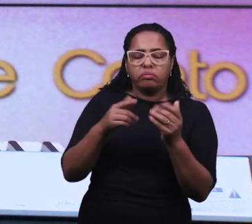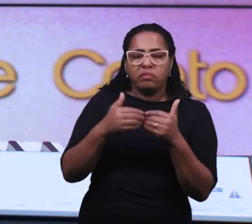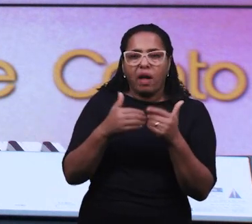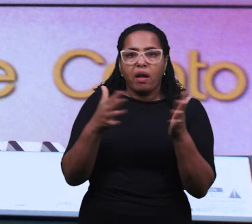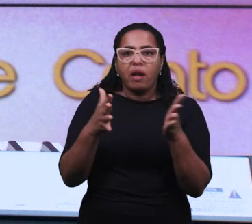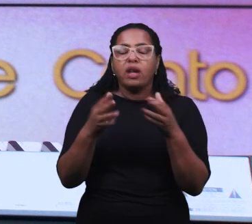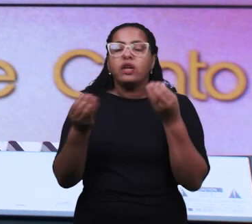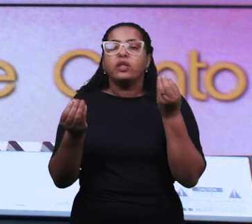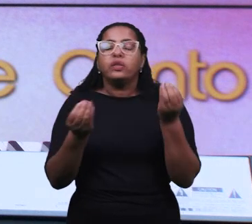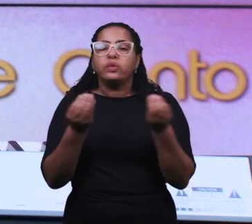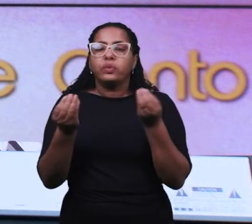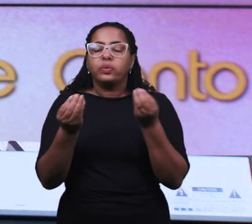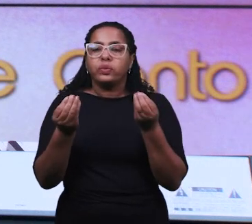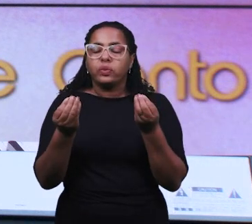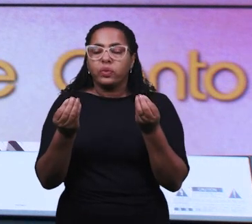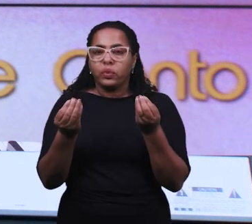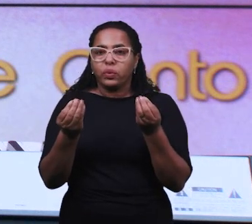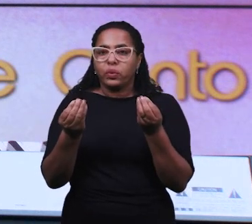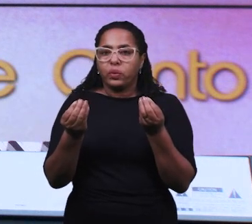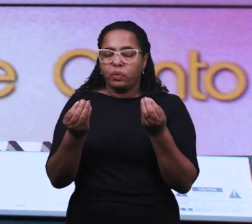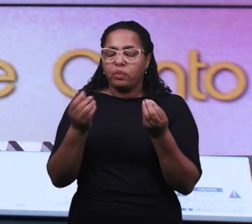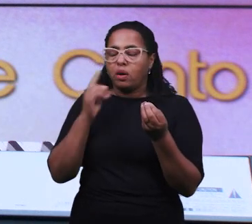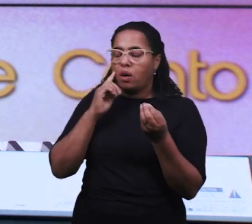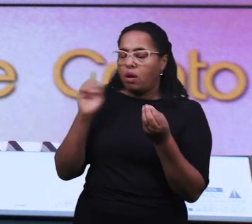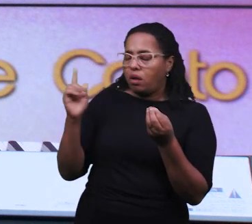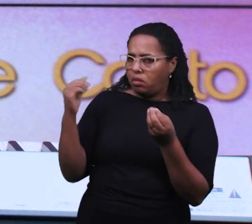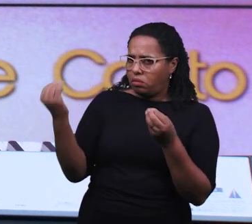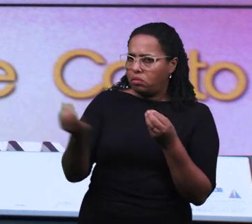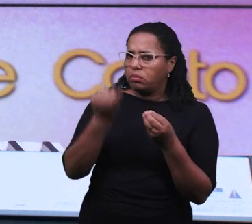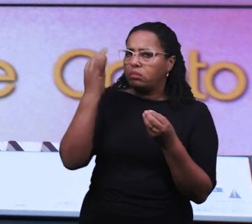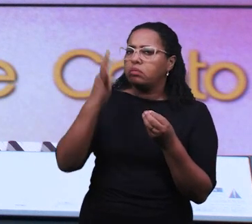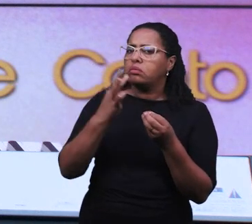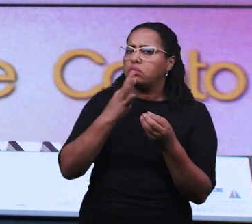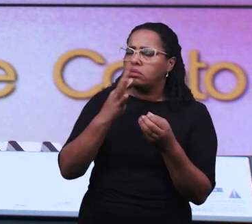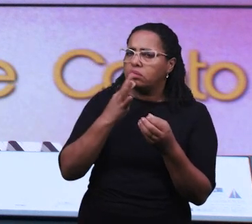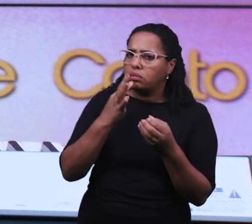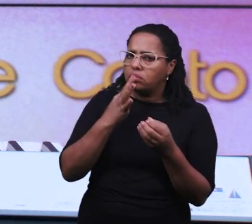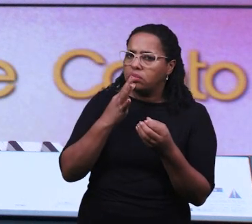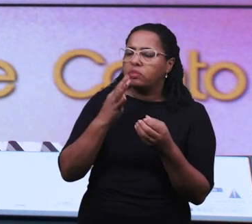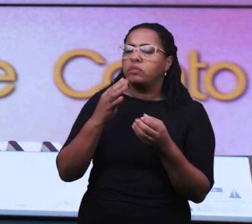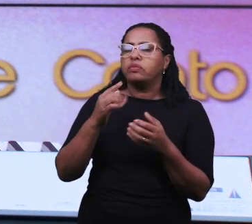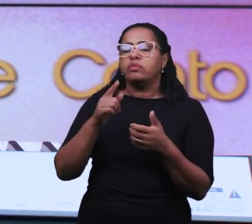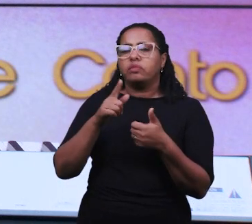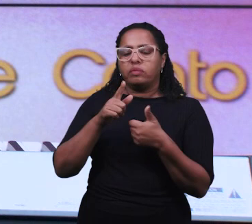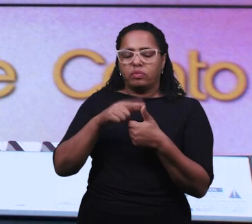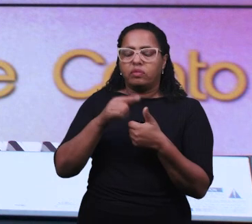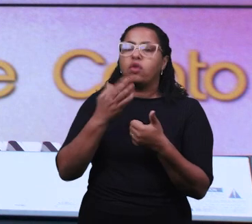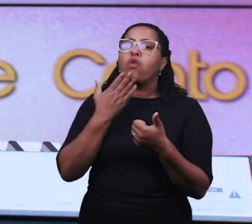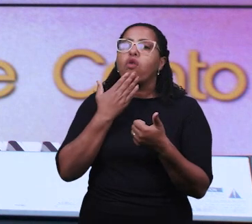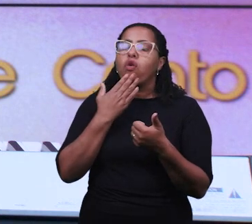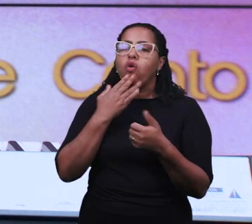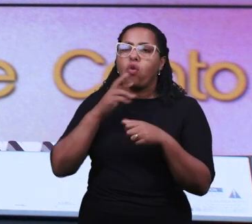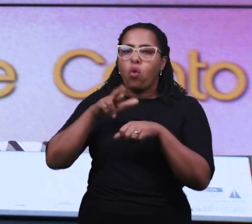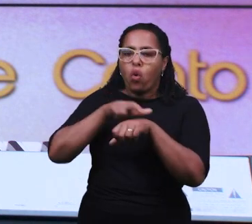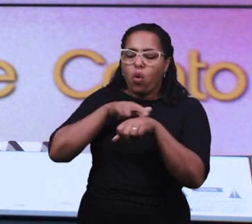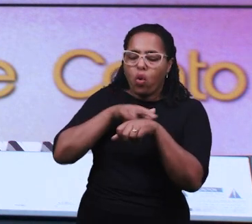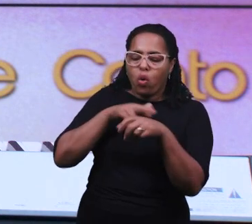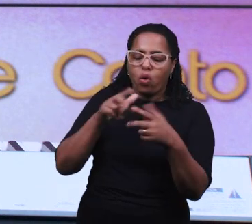a posição é importante conhecermos. De A, novamente roxo,